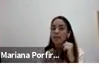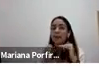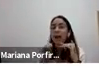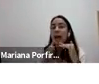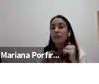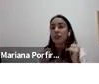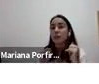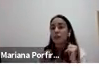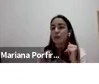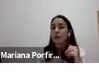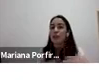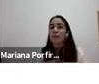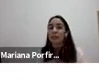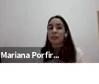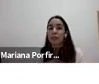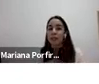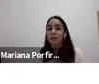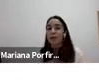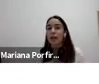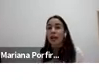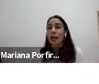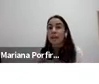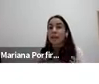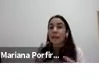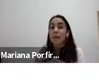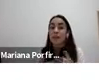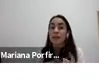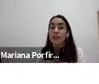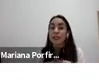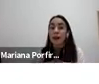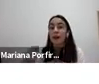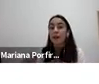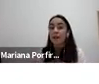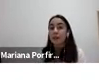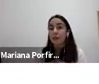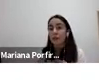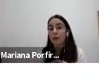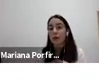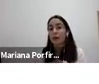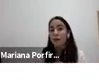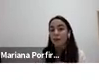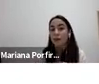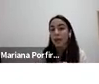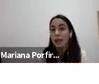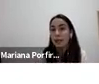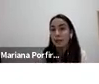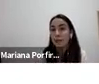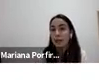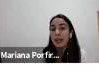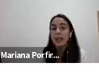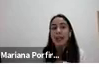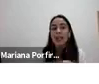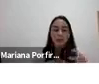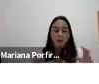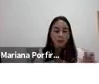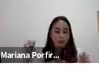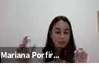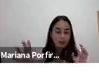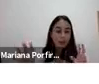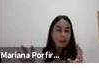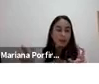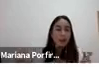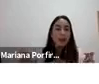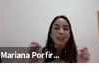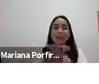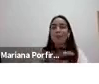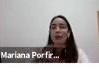pega, rachadura no seio da mãe. Essa criança pode apresentar ânsia quando ela abocanha o seio. E aí ela empurra o